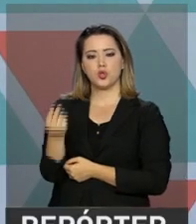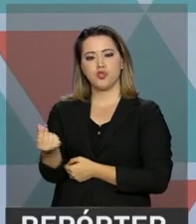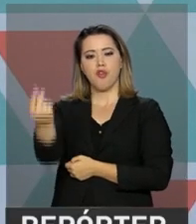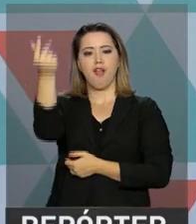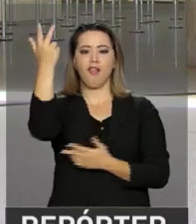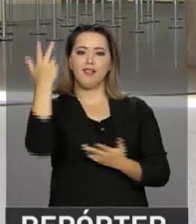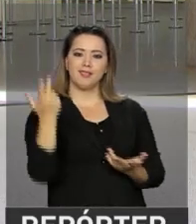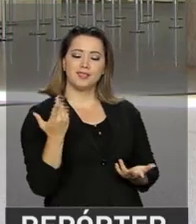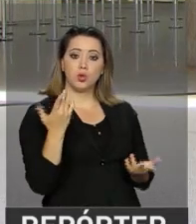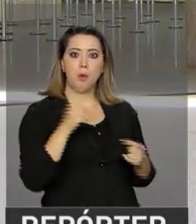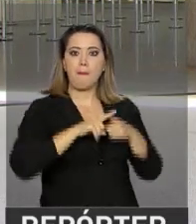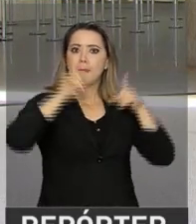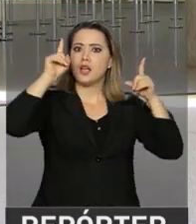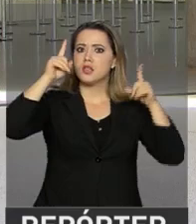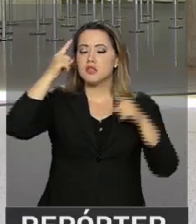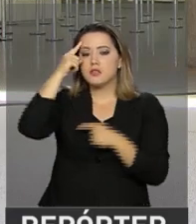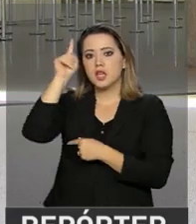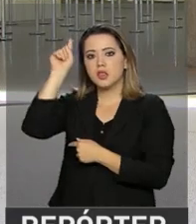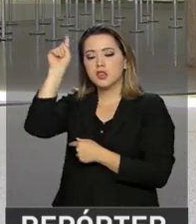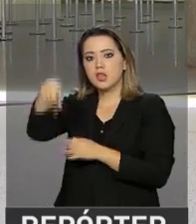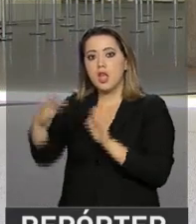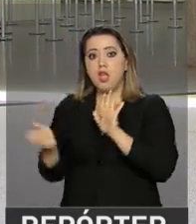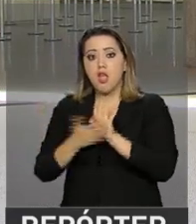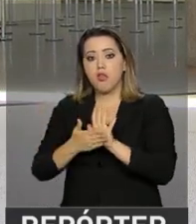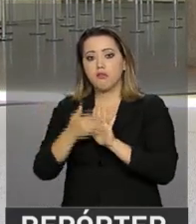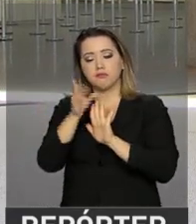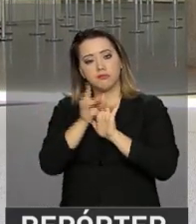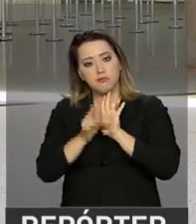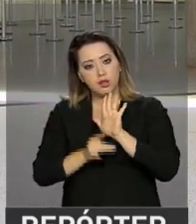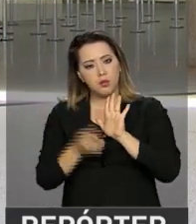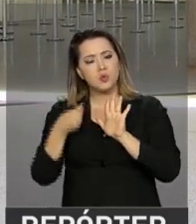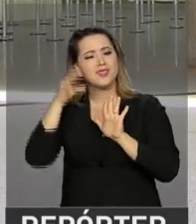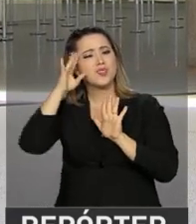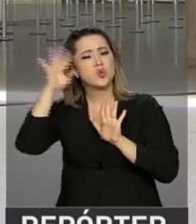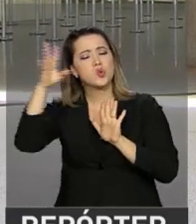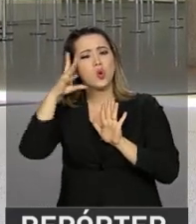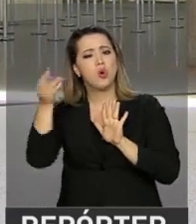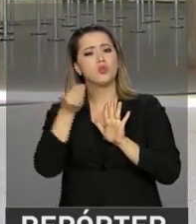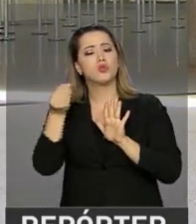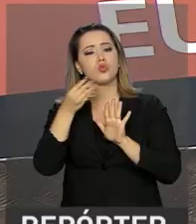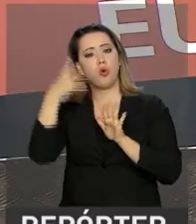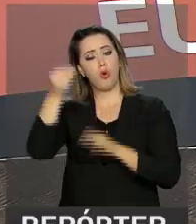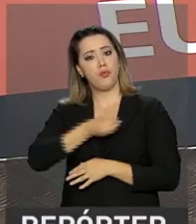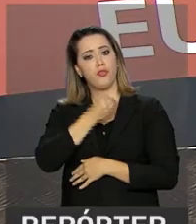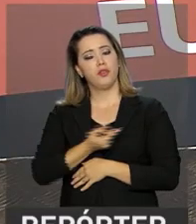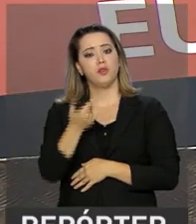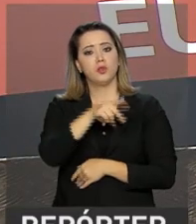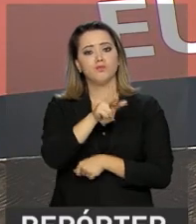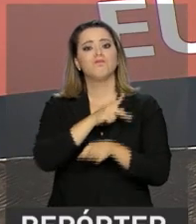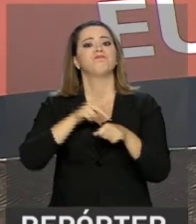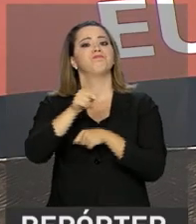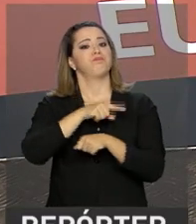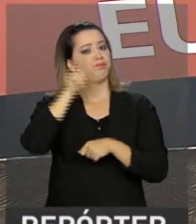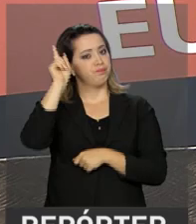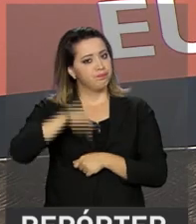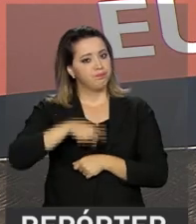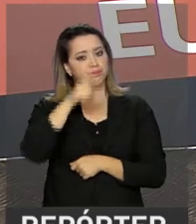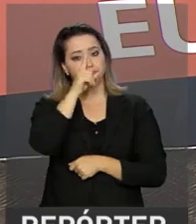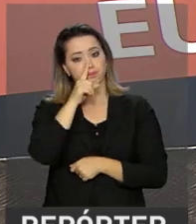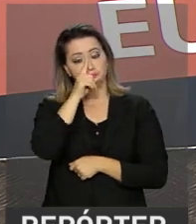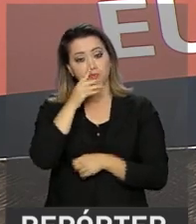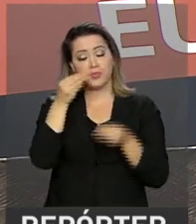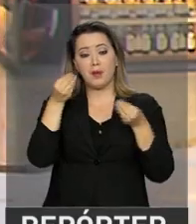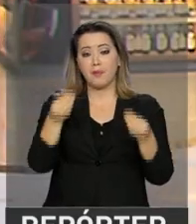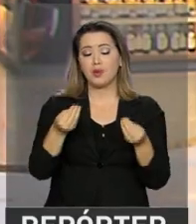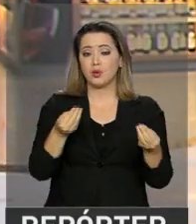dinheiro mas a ideia dela é mostrar que a busca de um sonho de morar fora do país pode ser Na verdade uma